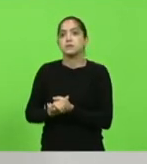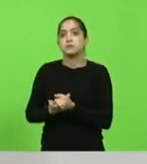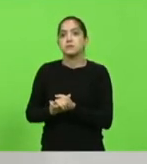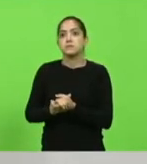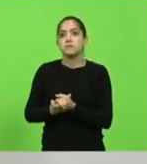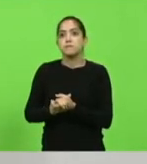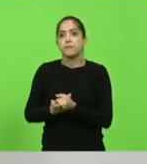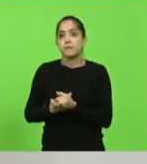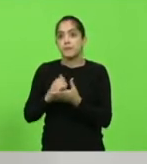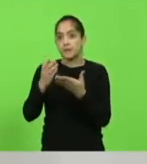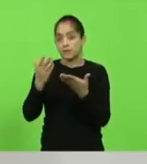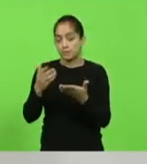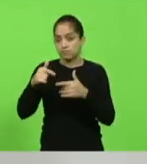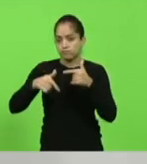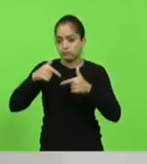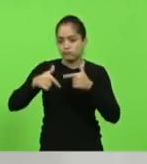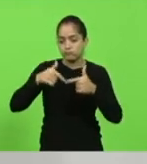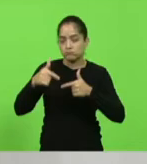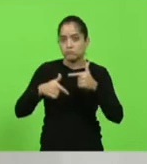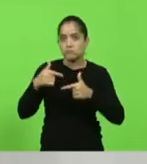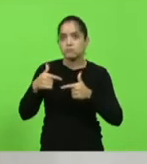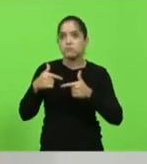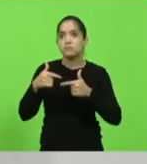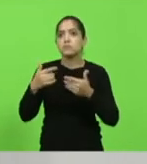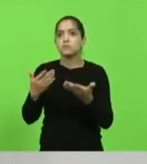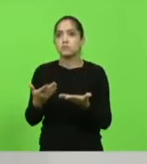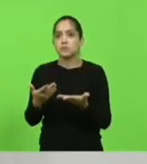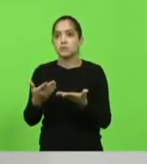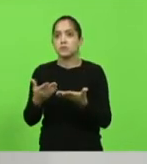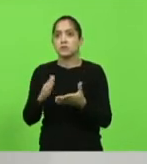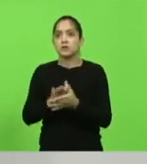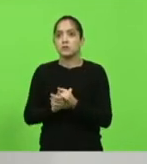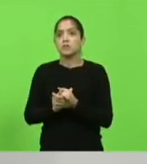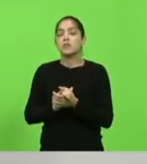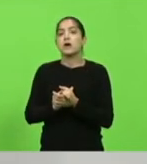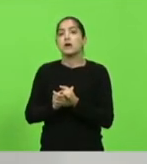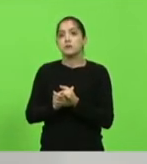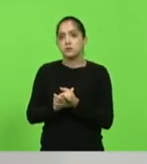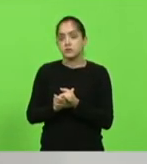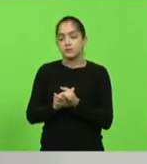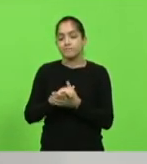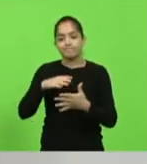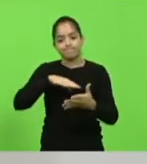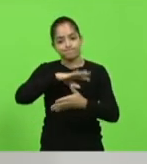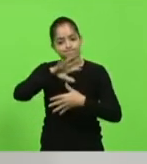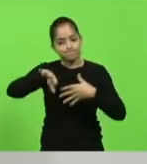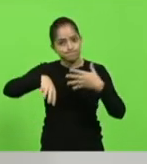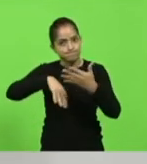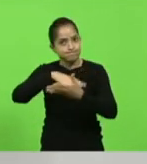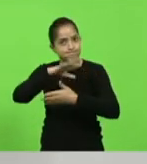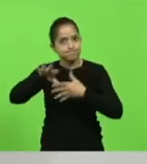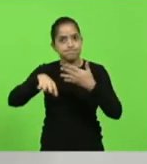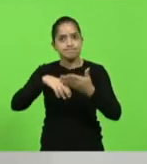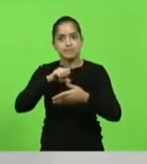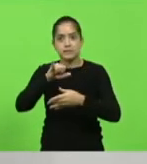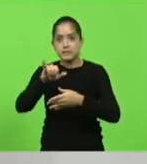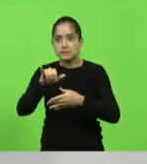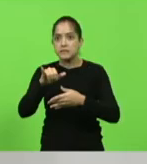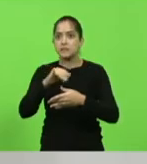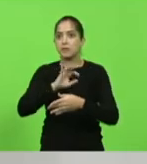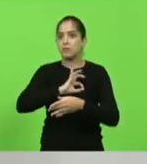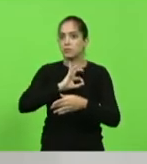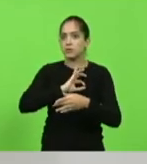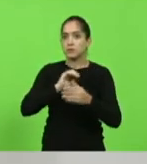e que se a polícia viés eu mentir nós vamos ter o caos social sempre digo a